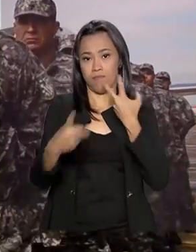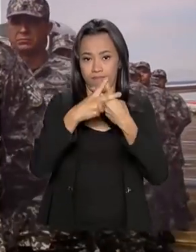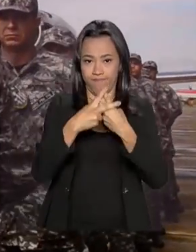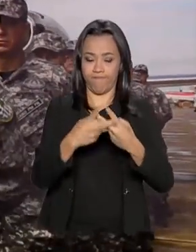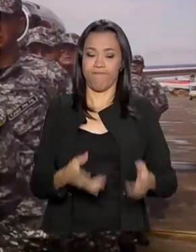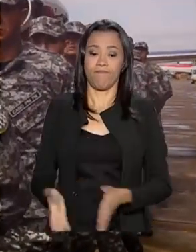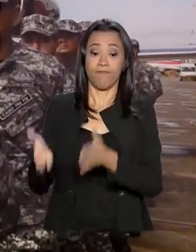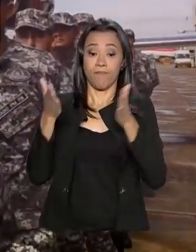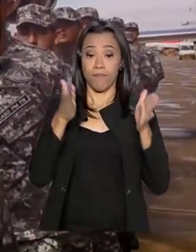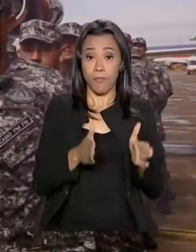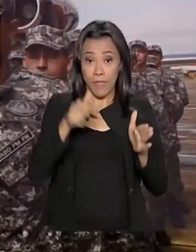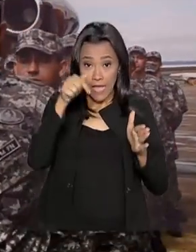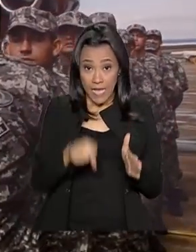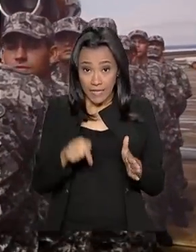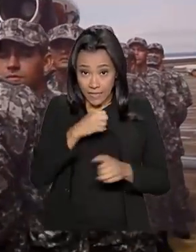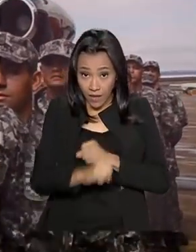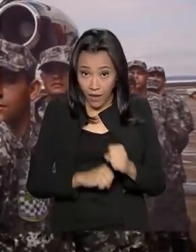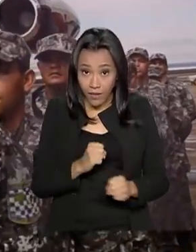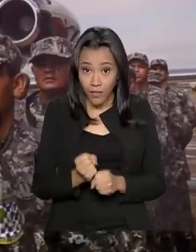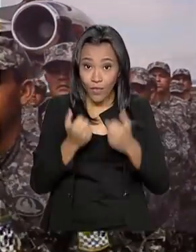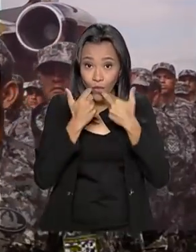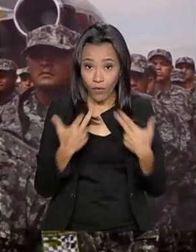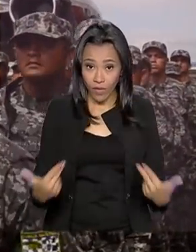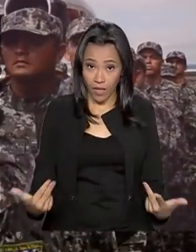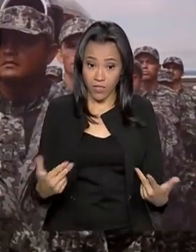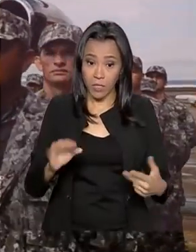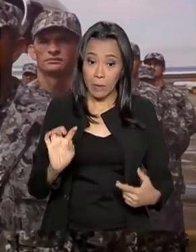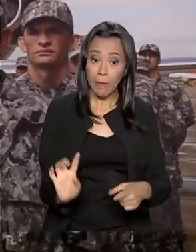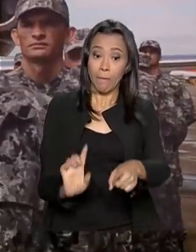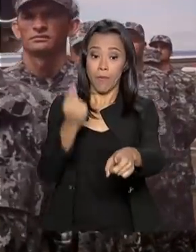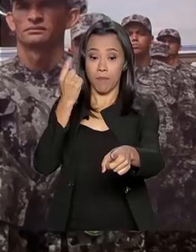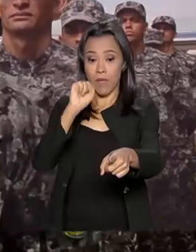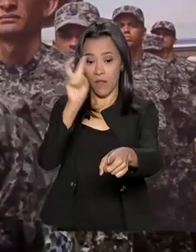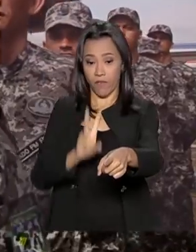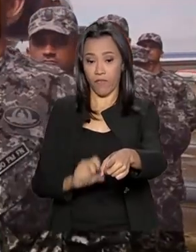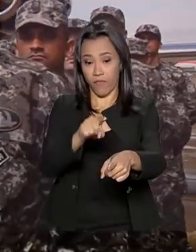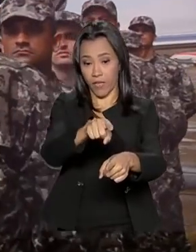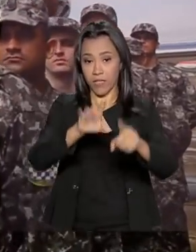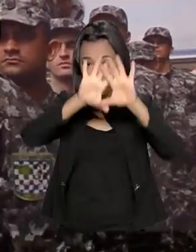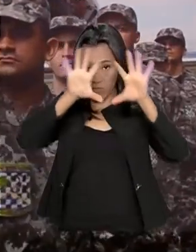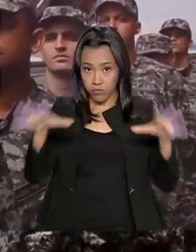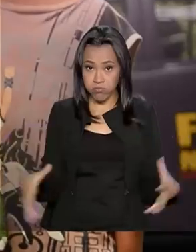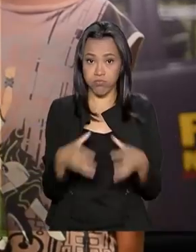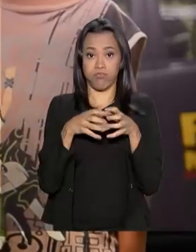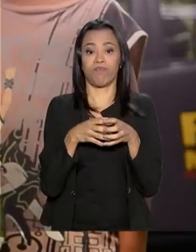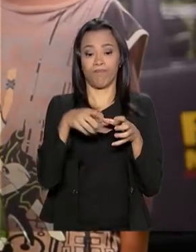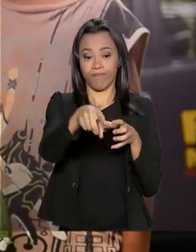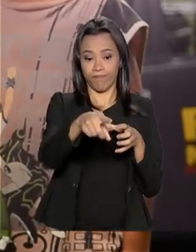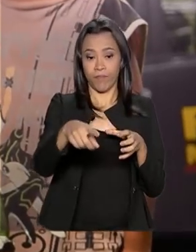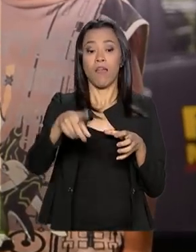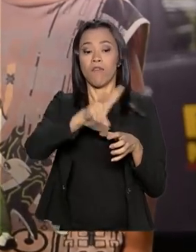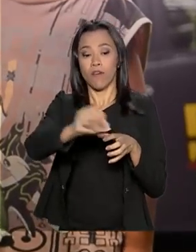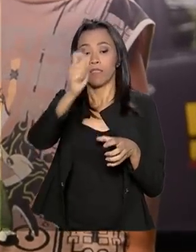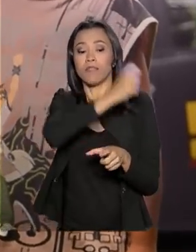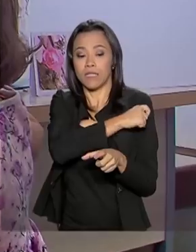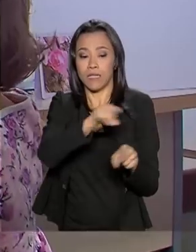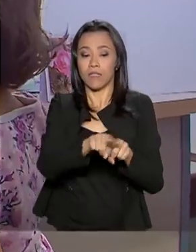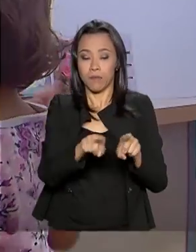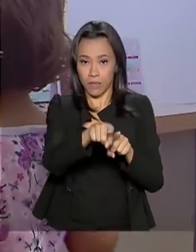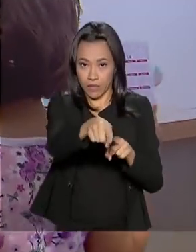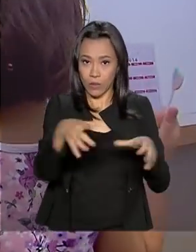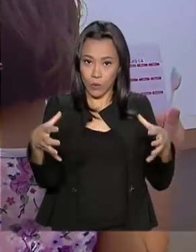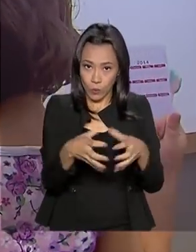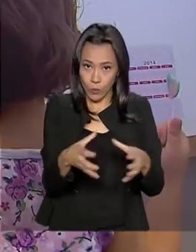tem novidades na campanha. Pela primeira vez, agentes de segurança com uma força nacional receberão a vacina.